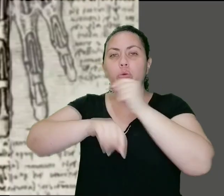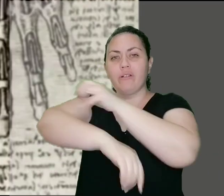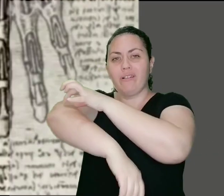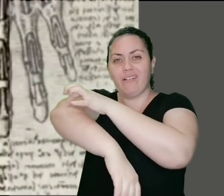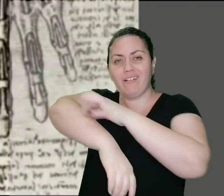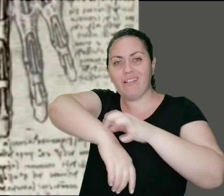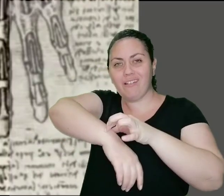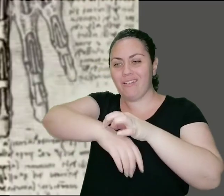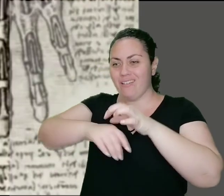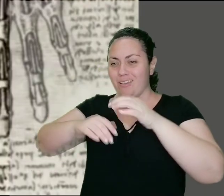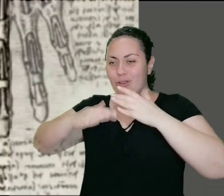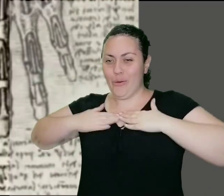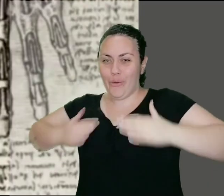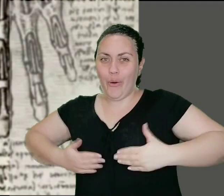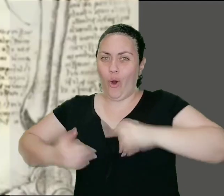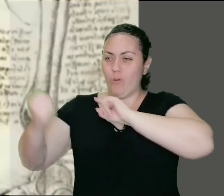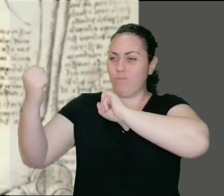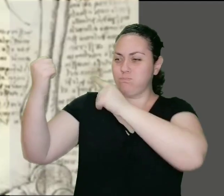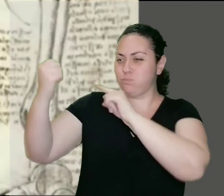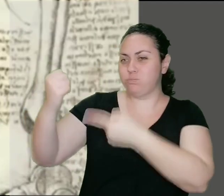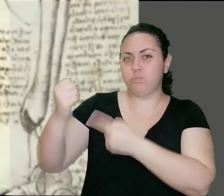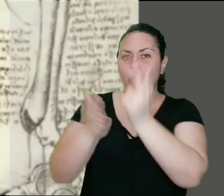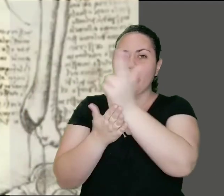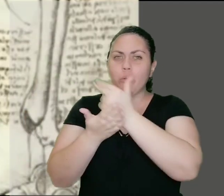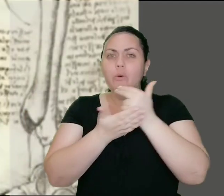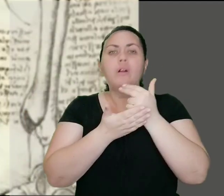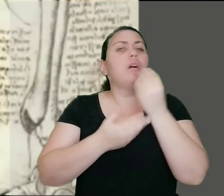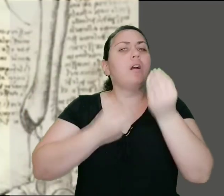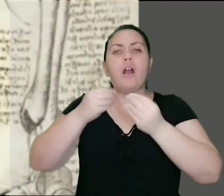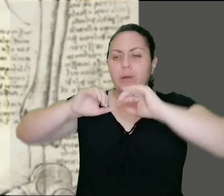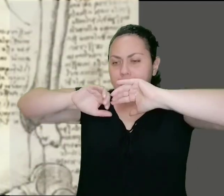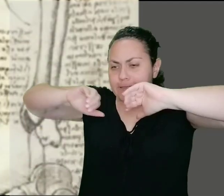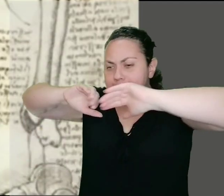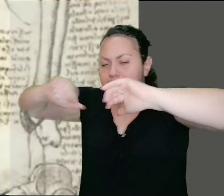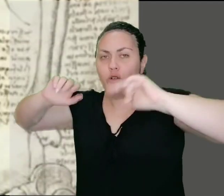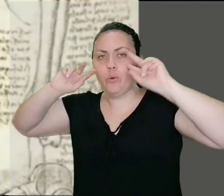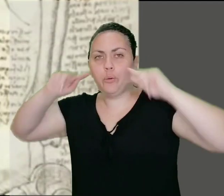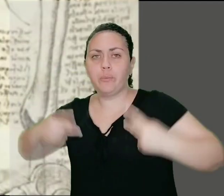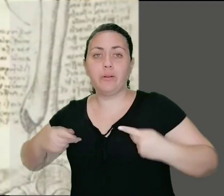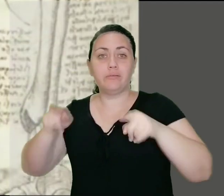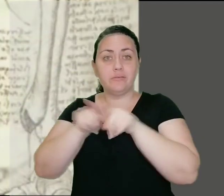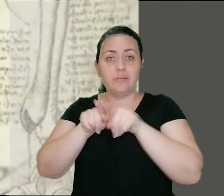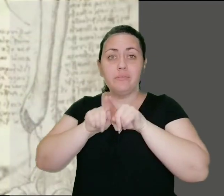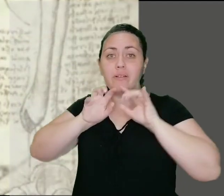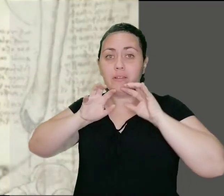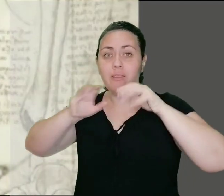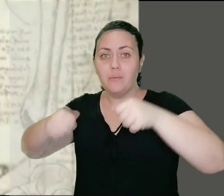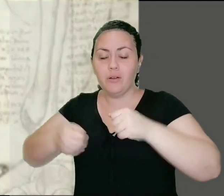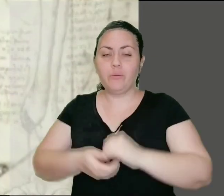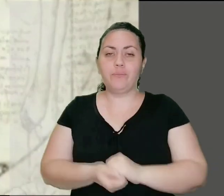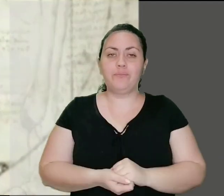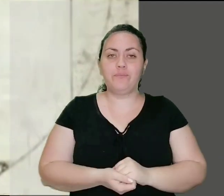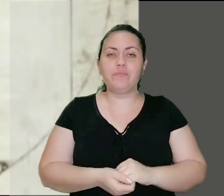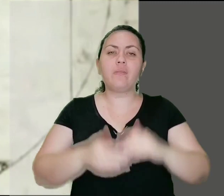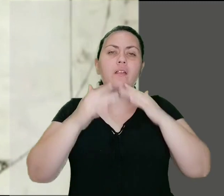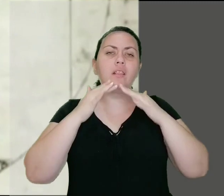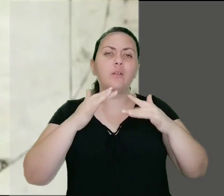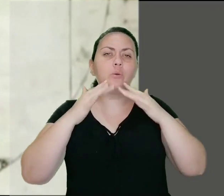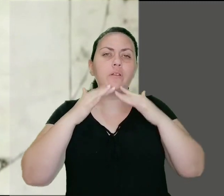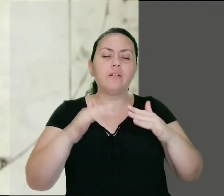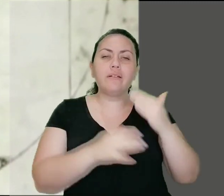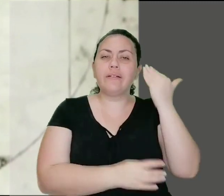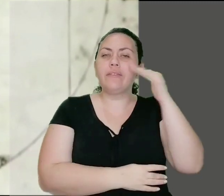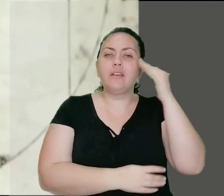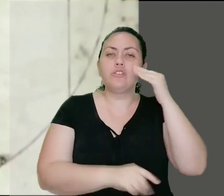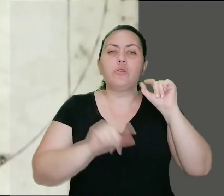tendões e a musculatura do corpo levou-o a realizar numerosas dissecações de humanos e de animais. Leonardo entendia que